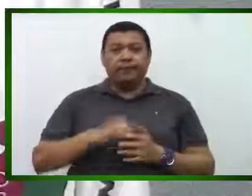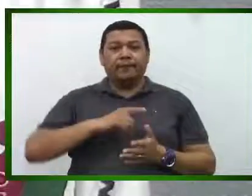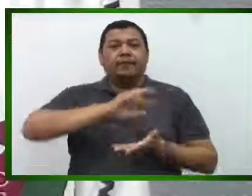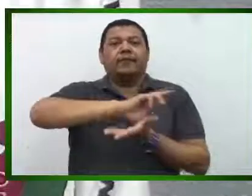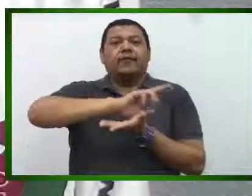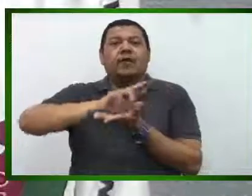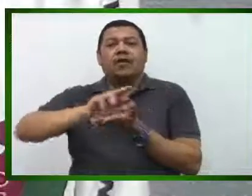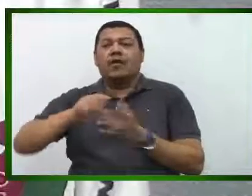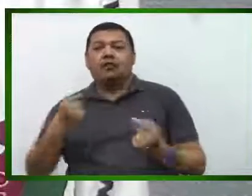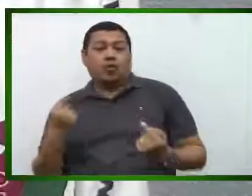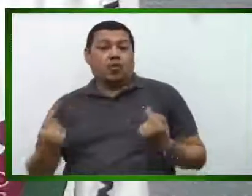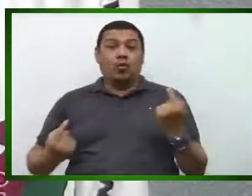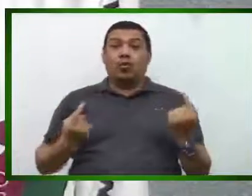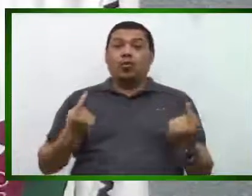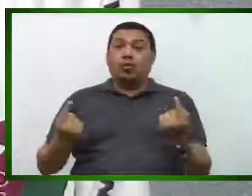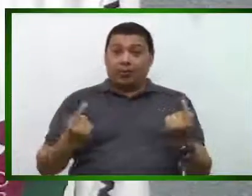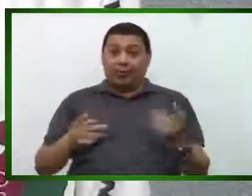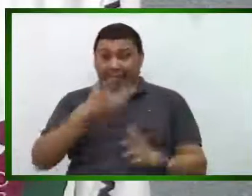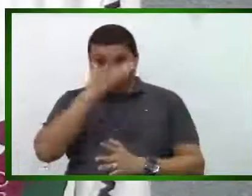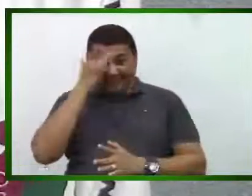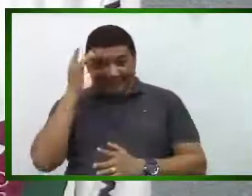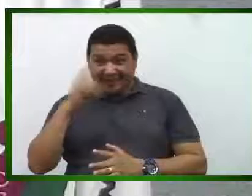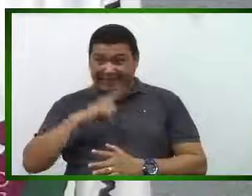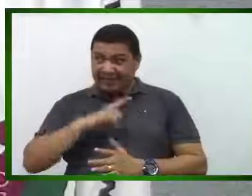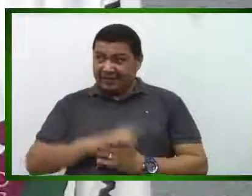várias maneiras das pessoas